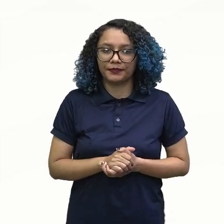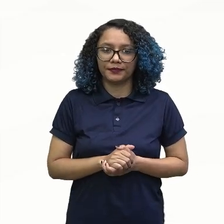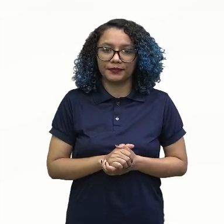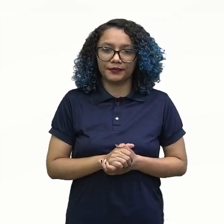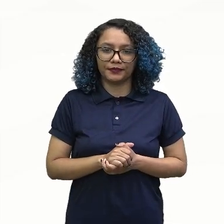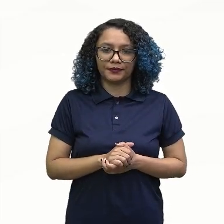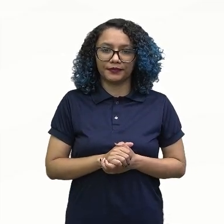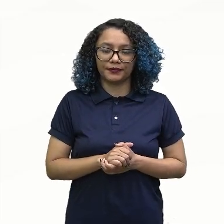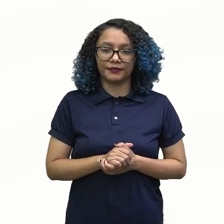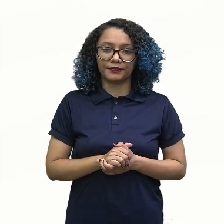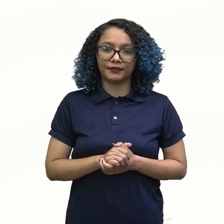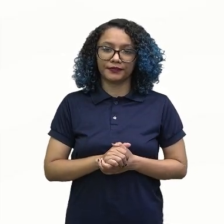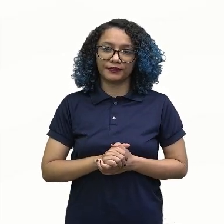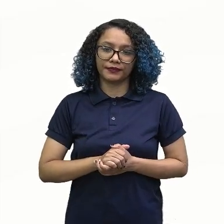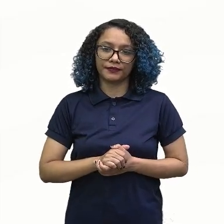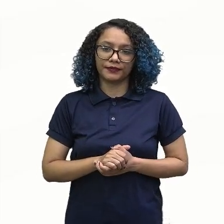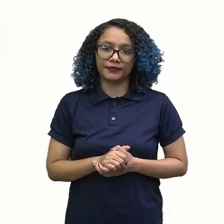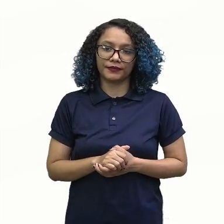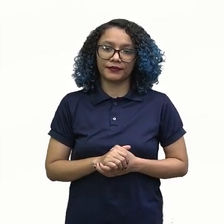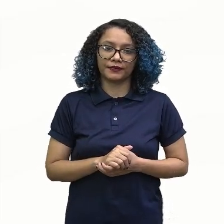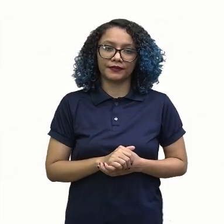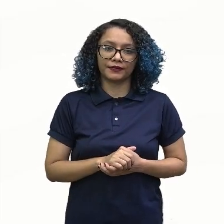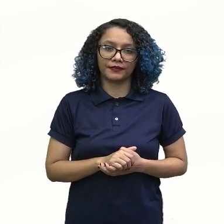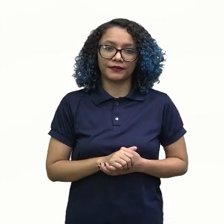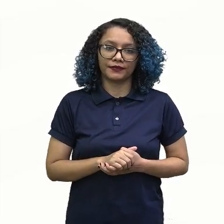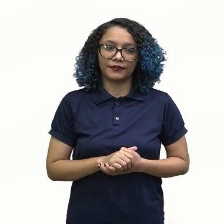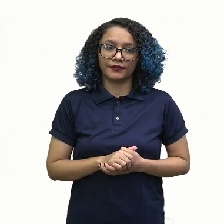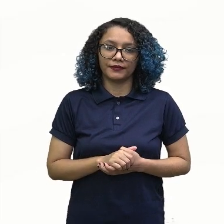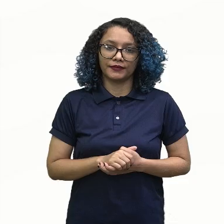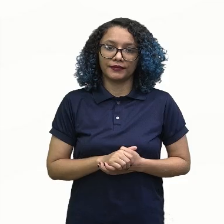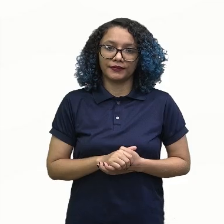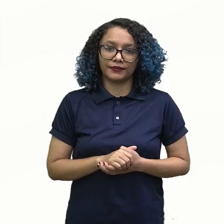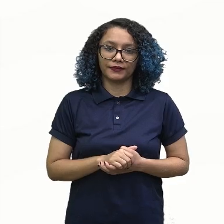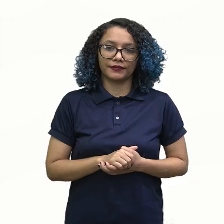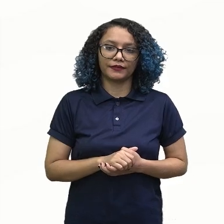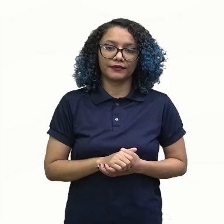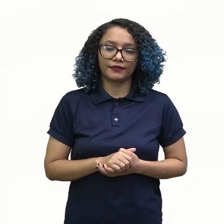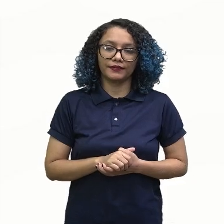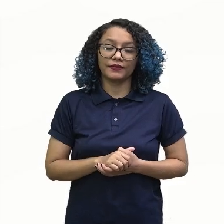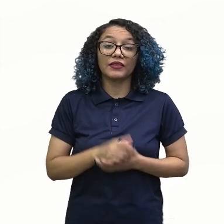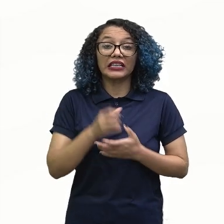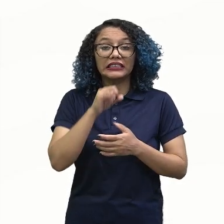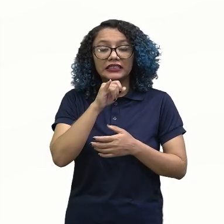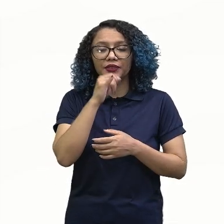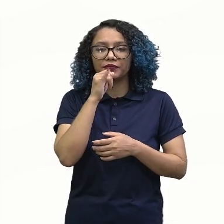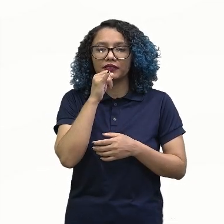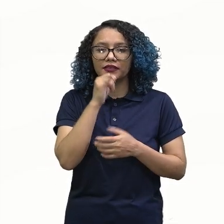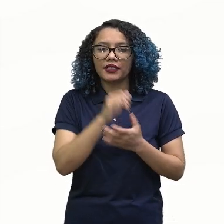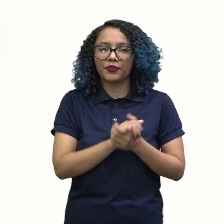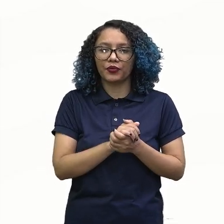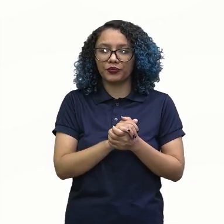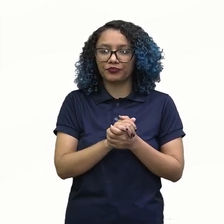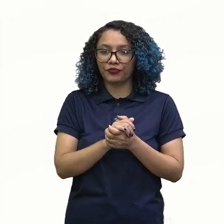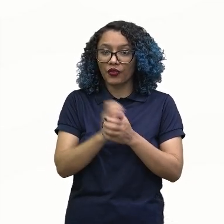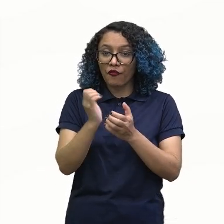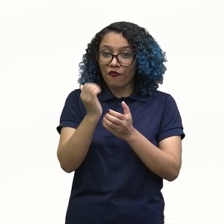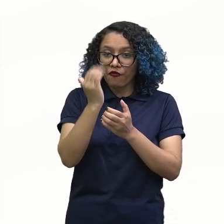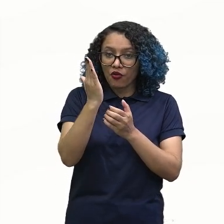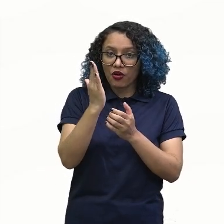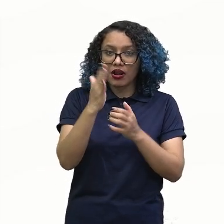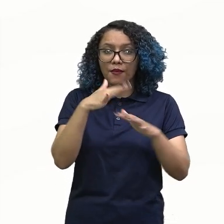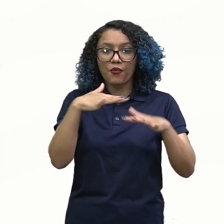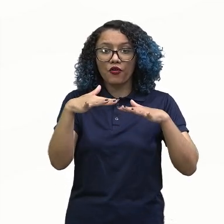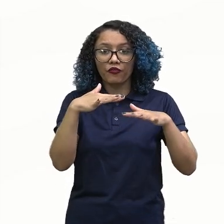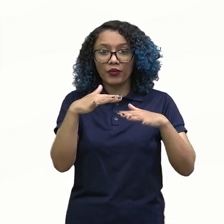ó, você percebe aí que sempre que eu tiver, ó, fora do gerador, o